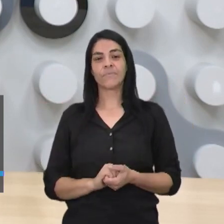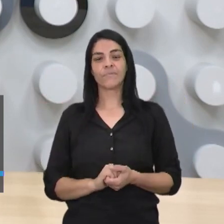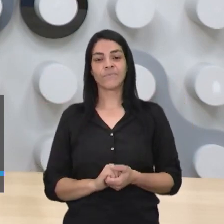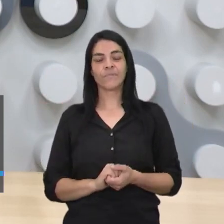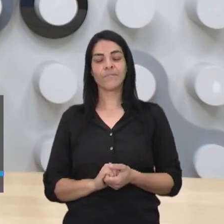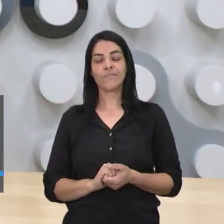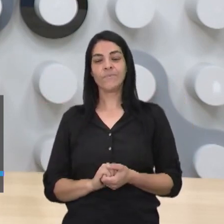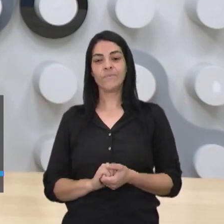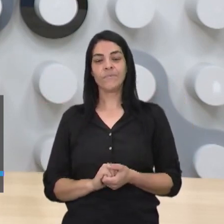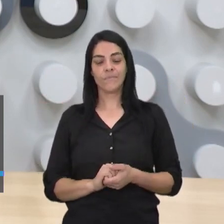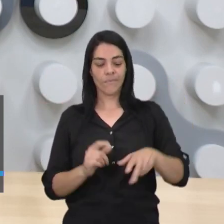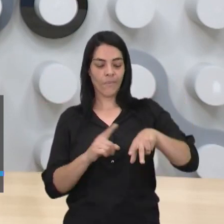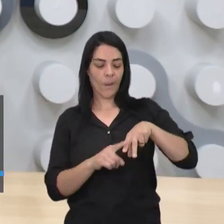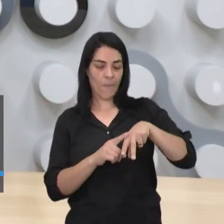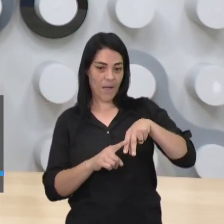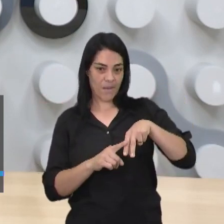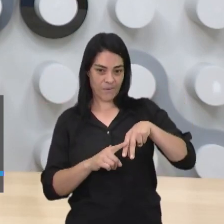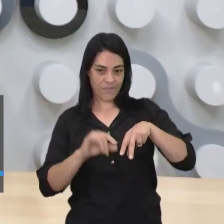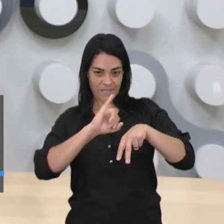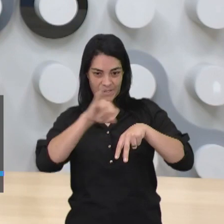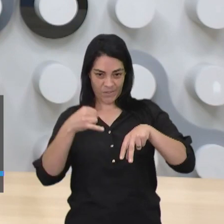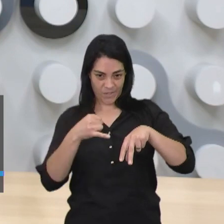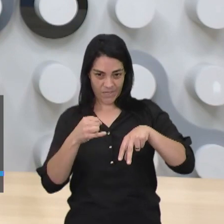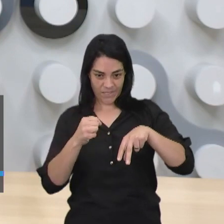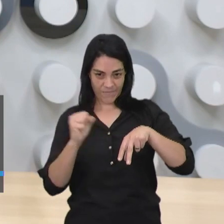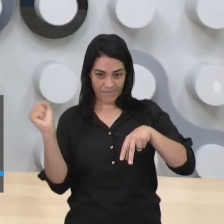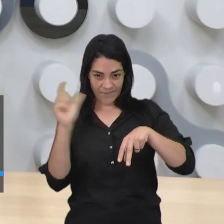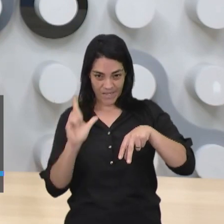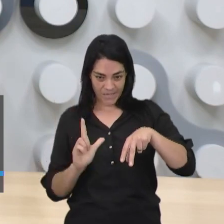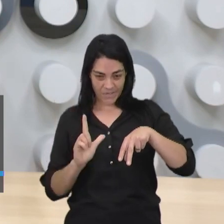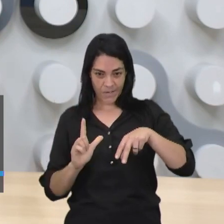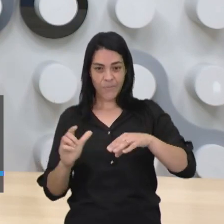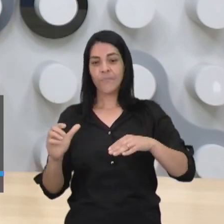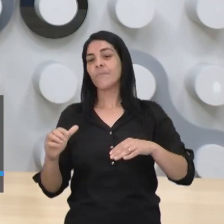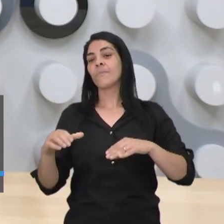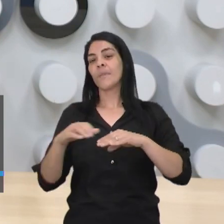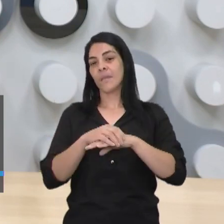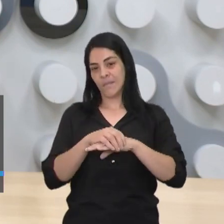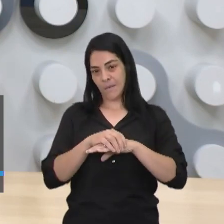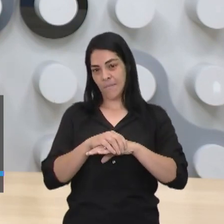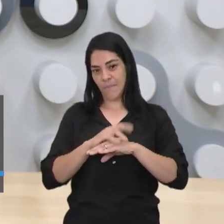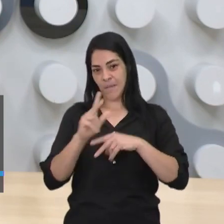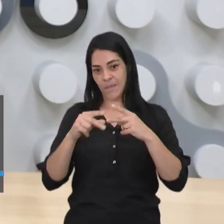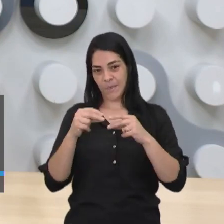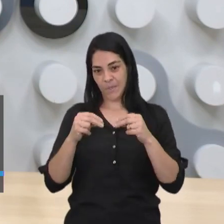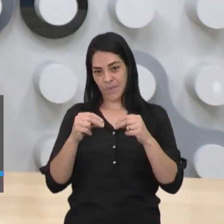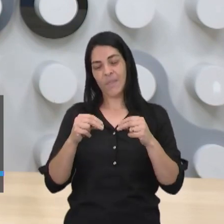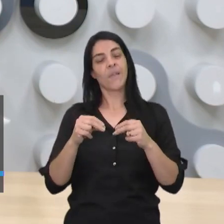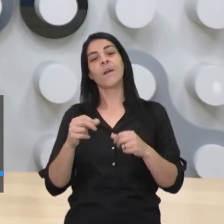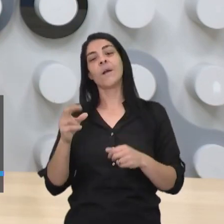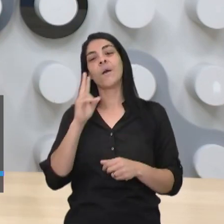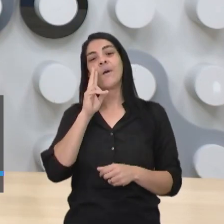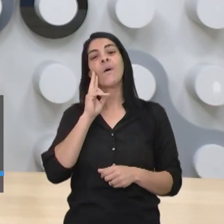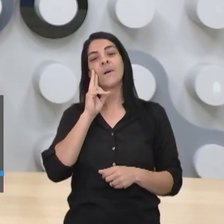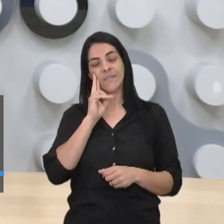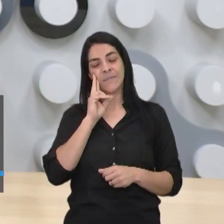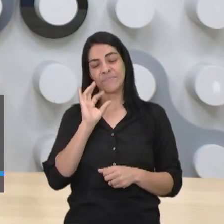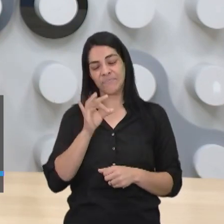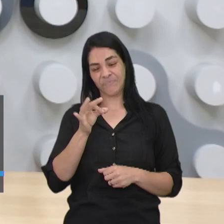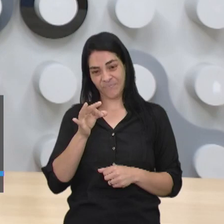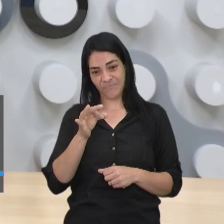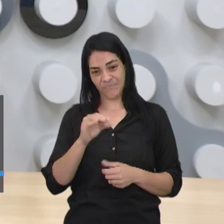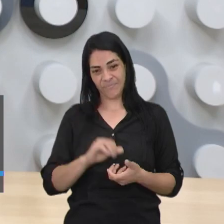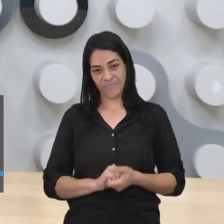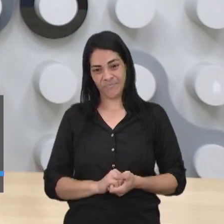depois estou com uma calça jeans azul e com um sapatênis rosinha, tá certo? Bom,